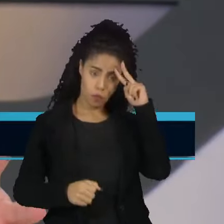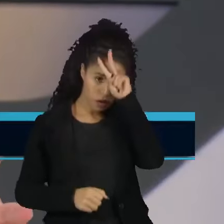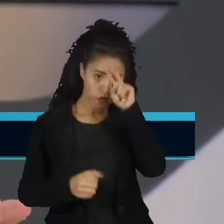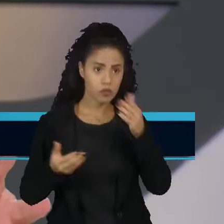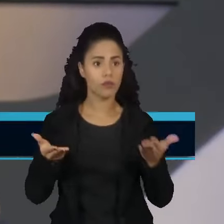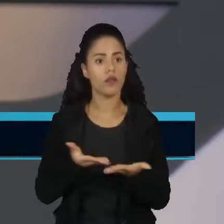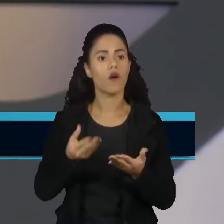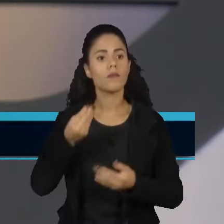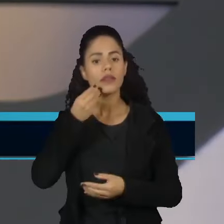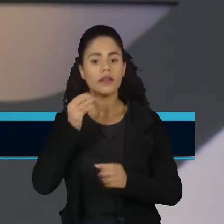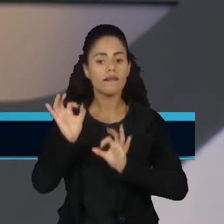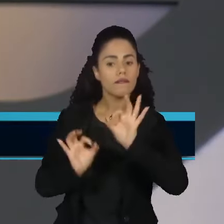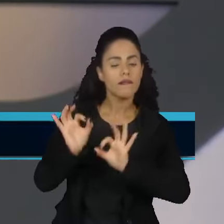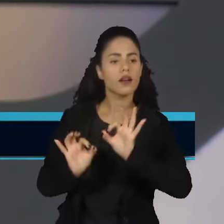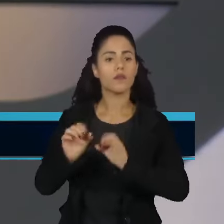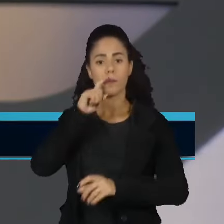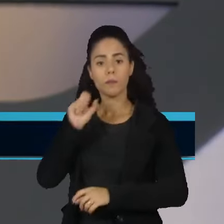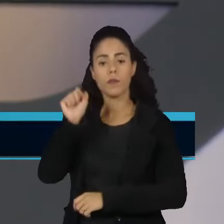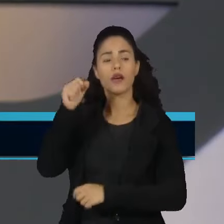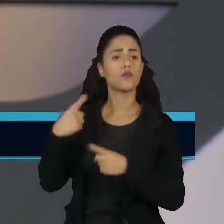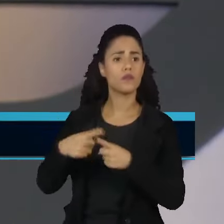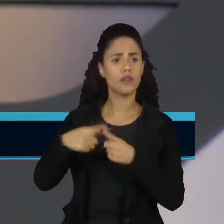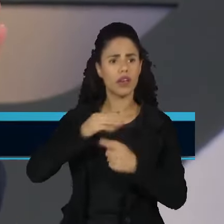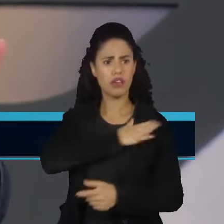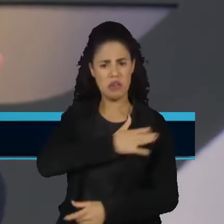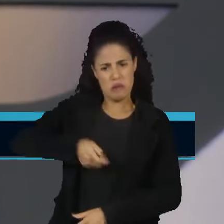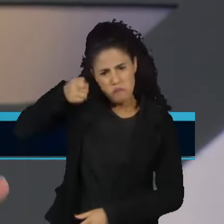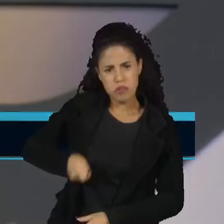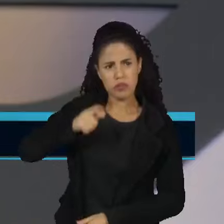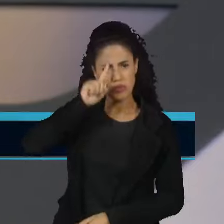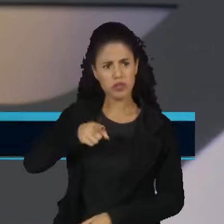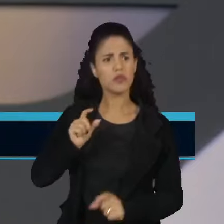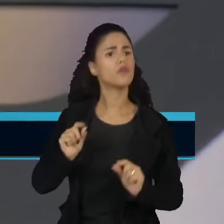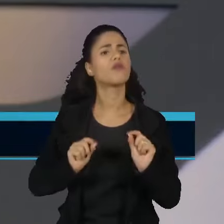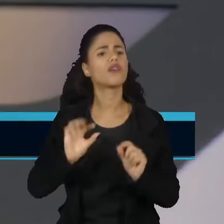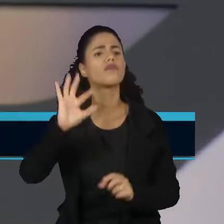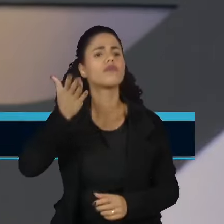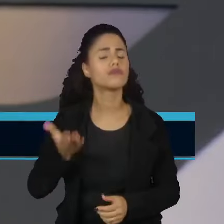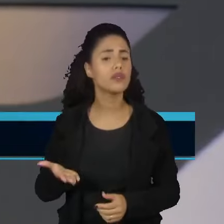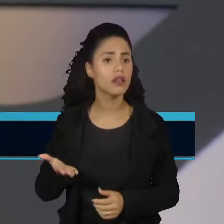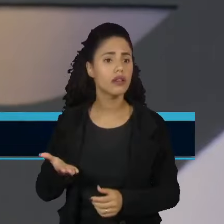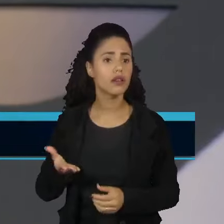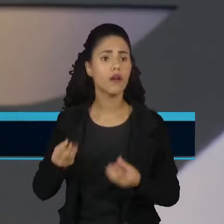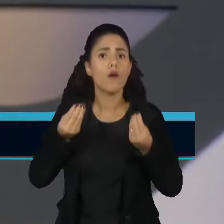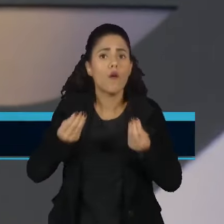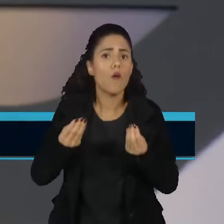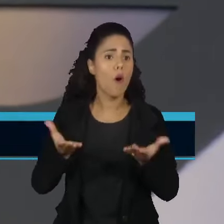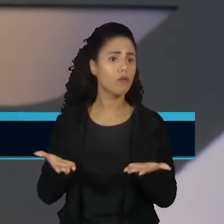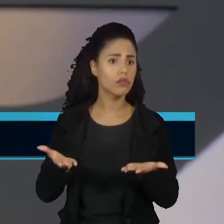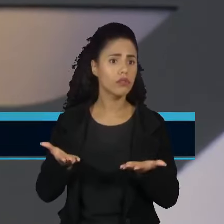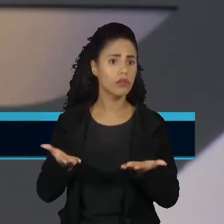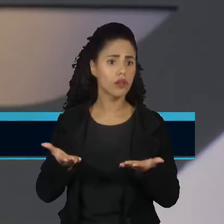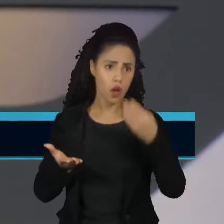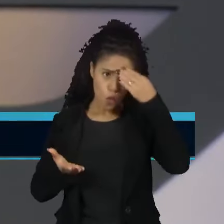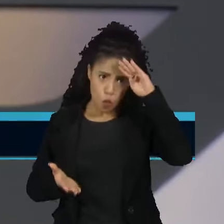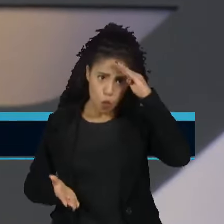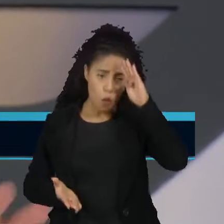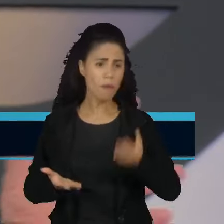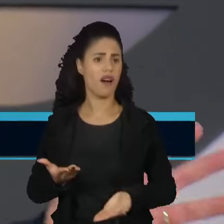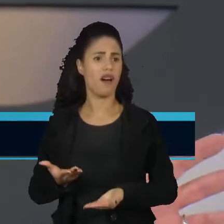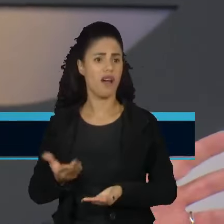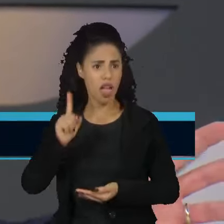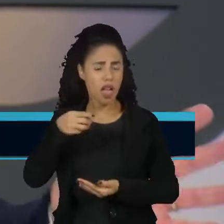é uma saída para o Maduro, porque ditadura, ele vai precisar ir para algum lugar. Sobra pouco lugar para ele ir. Provavelmente sobra Cuba, que está ali pertinho, meia hora ele